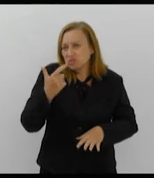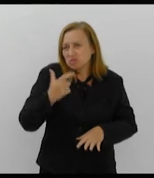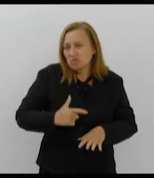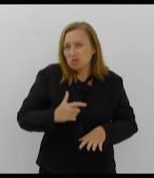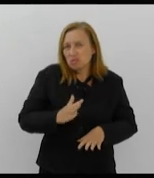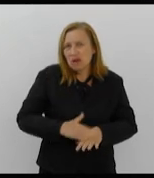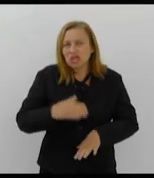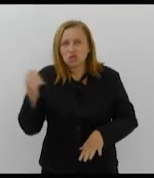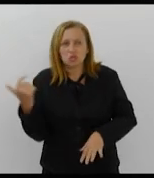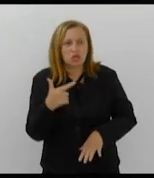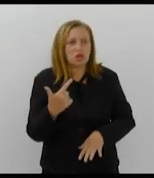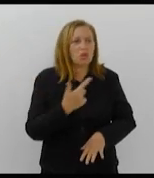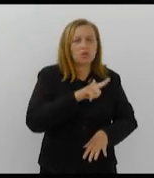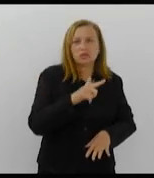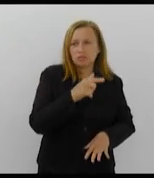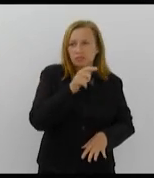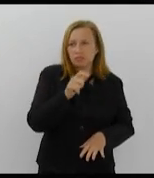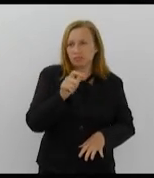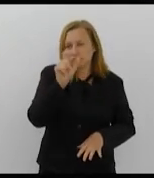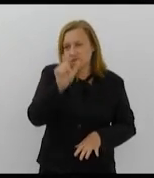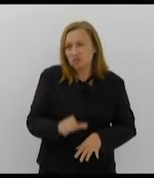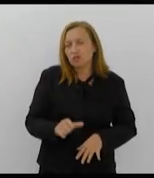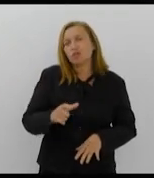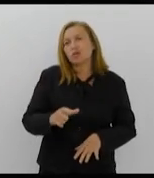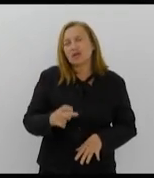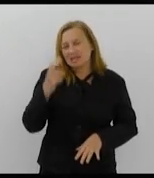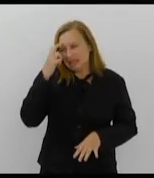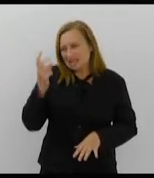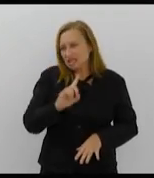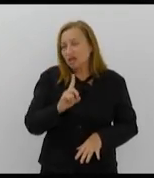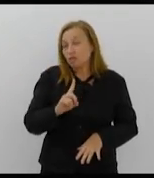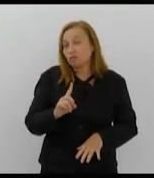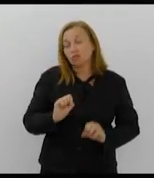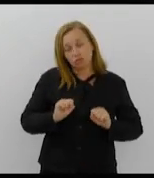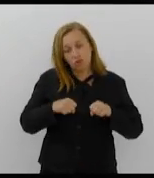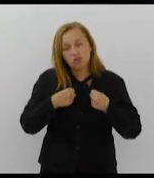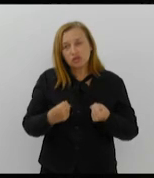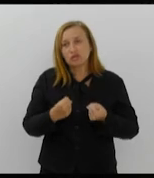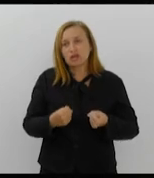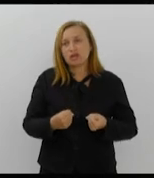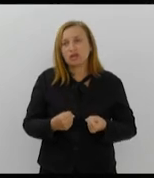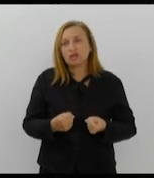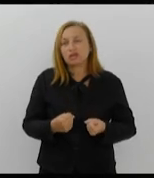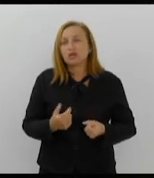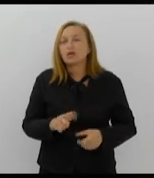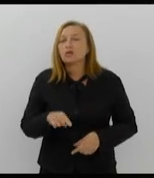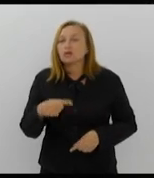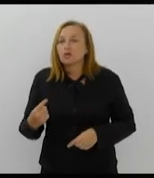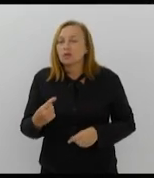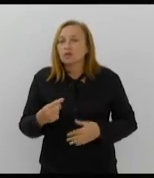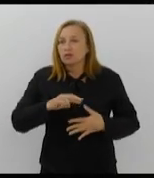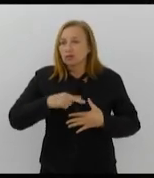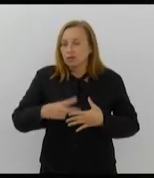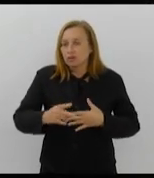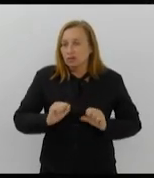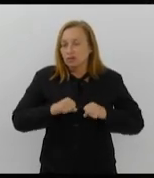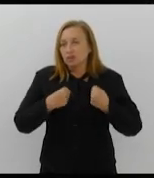inteligente, eu não sou, mas eu sou esforçado. Isso eu sou, eu tenho certeza disso. O resto foi consequência desse meu